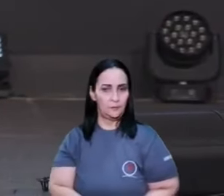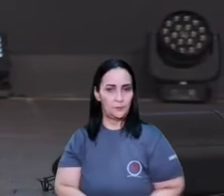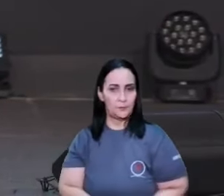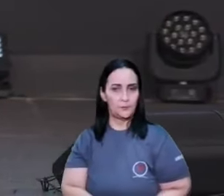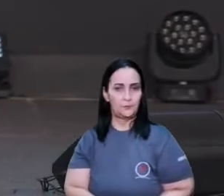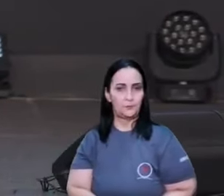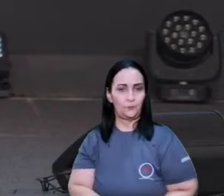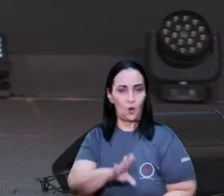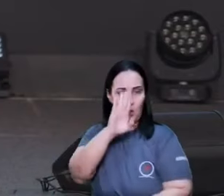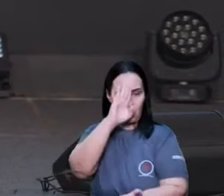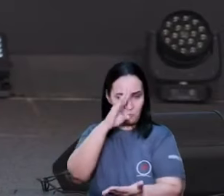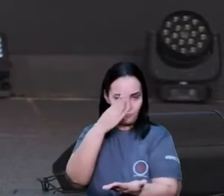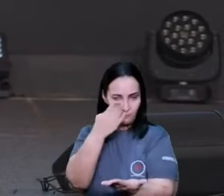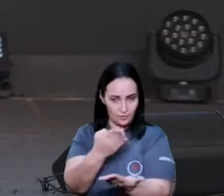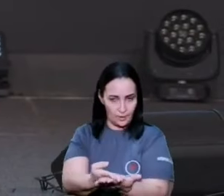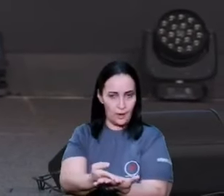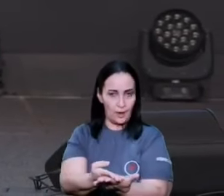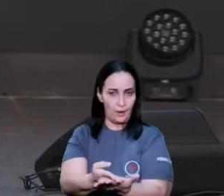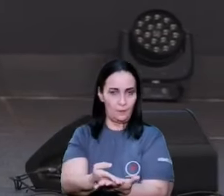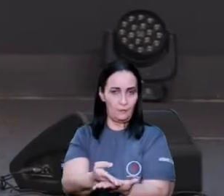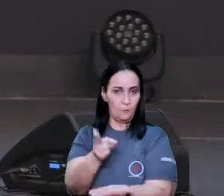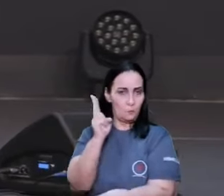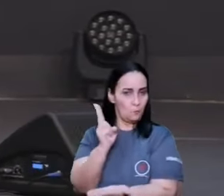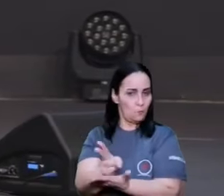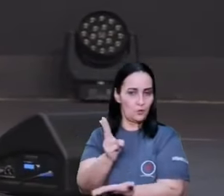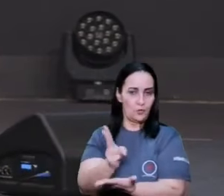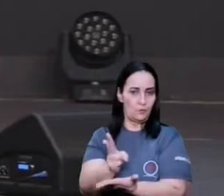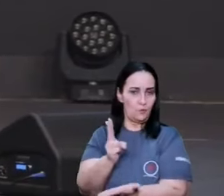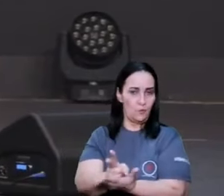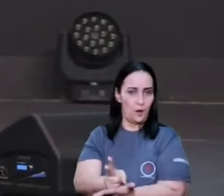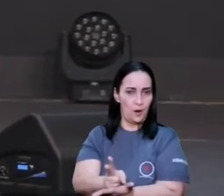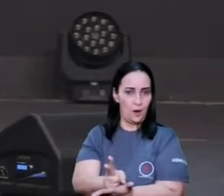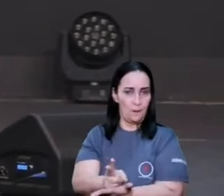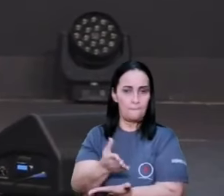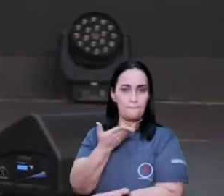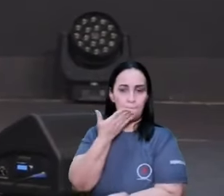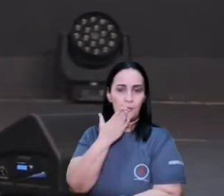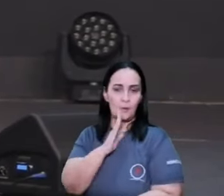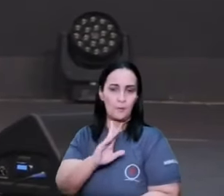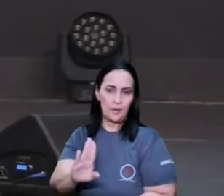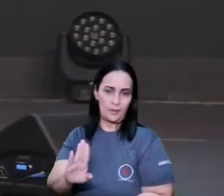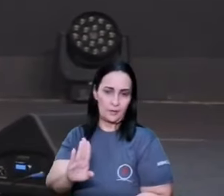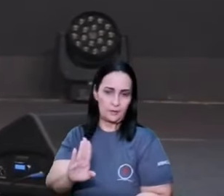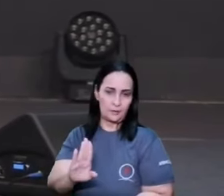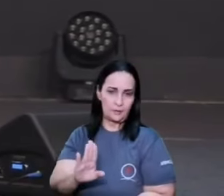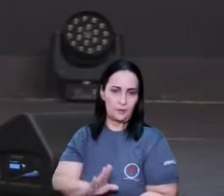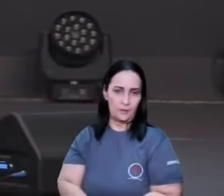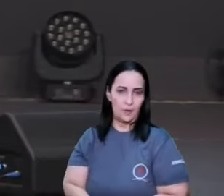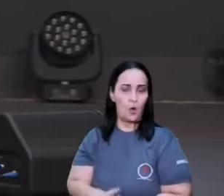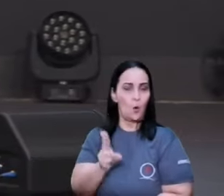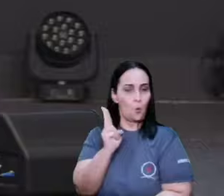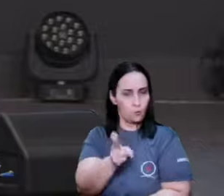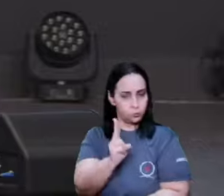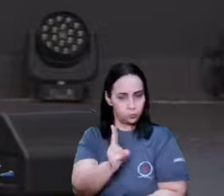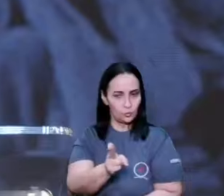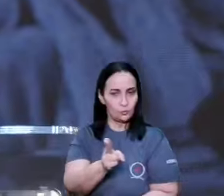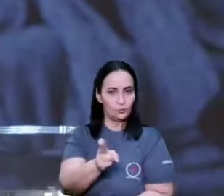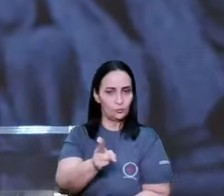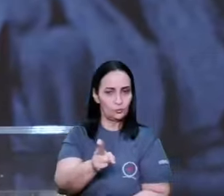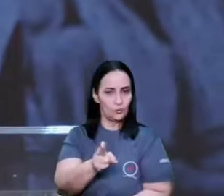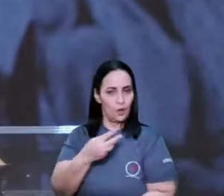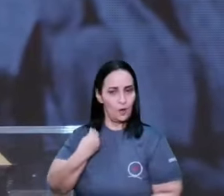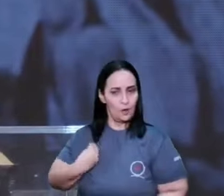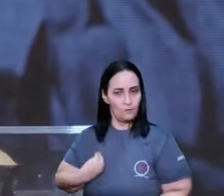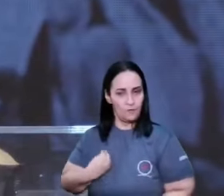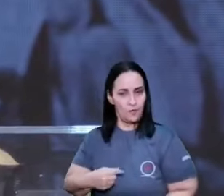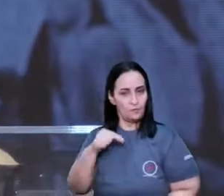alimentar sua memória porque é esta promessa que te mantém vivo na terra é esta promessa